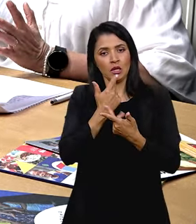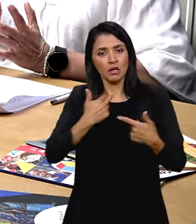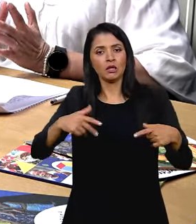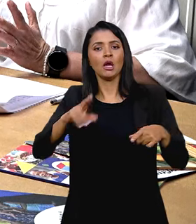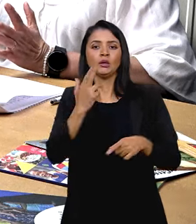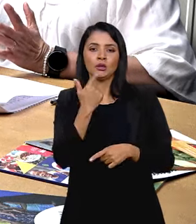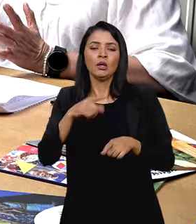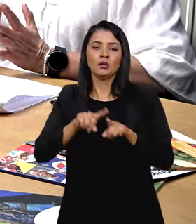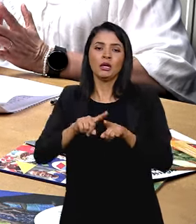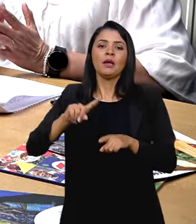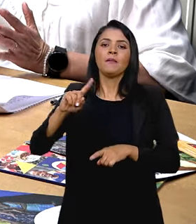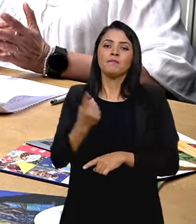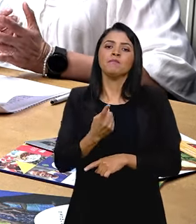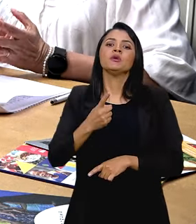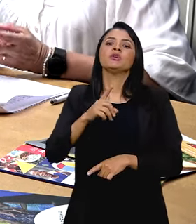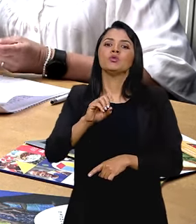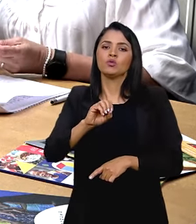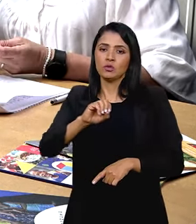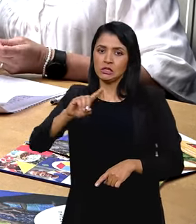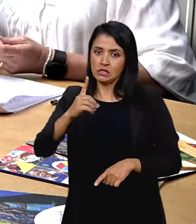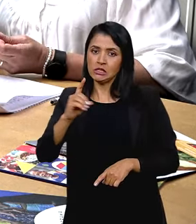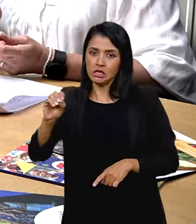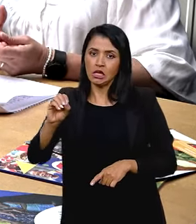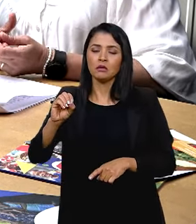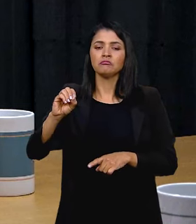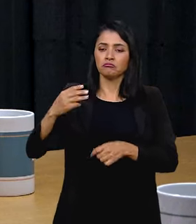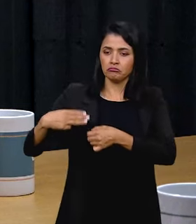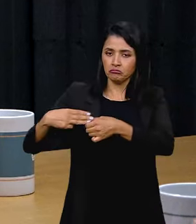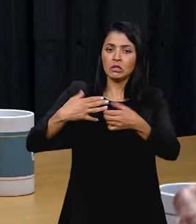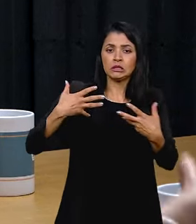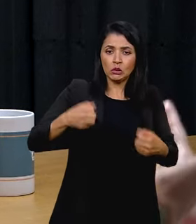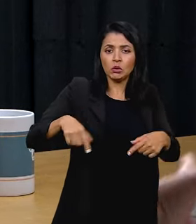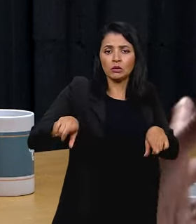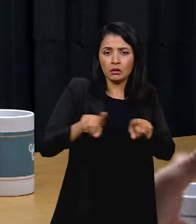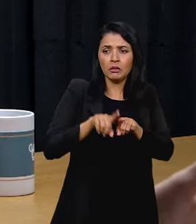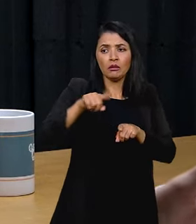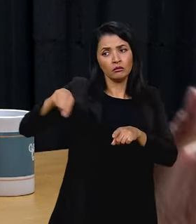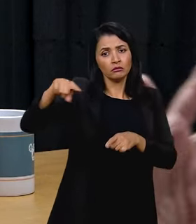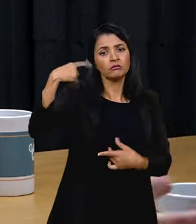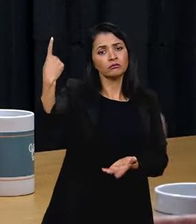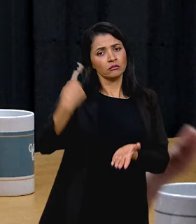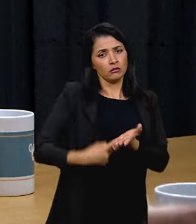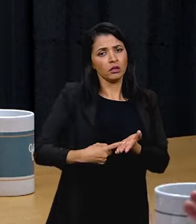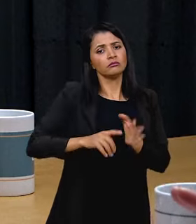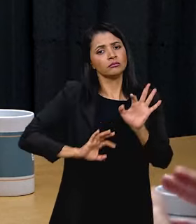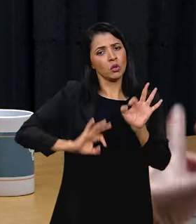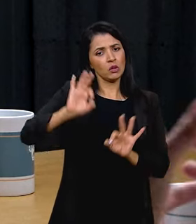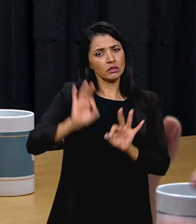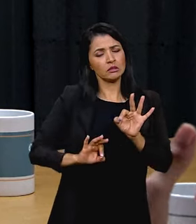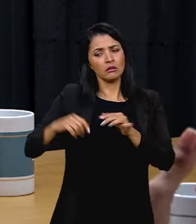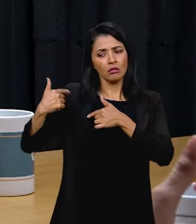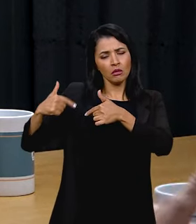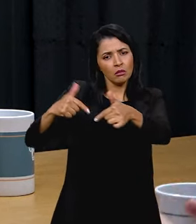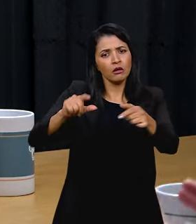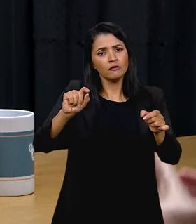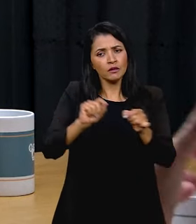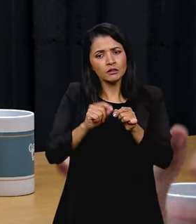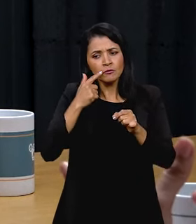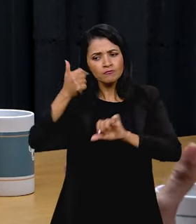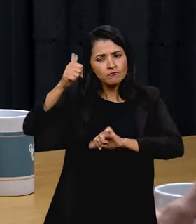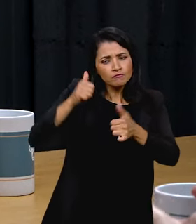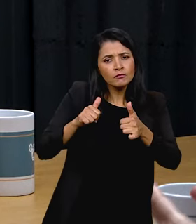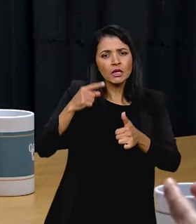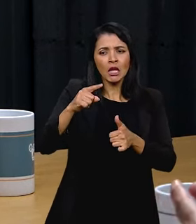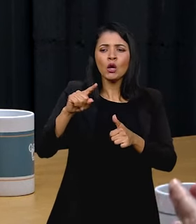e a gente tem cerca de 10000 municípios que também Fizeram essa adesão é de municípios então que se comprometem a organizar suas ações